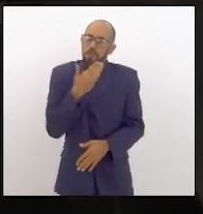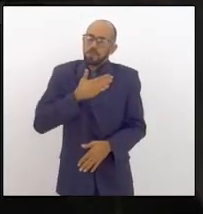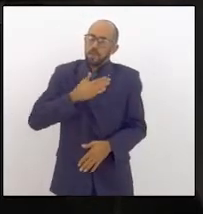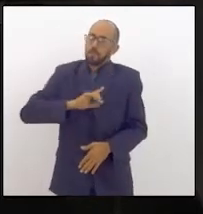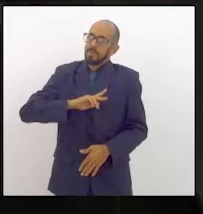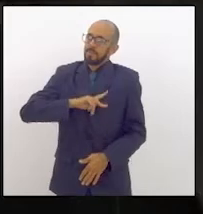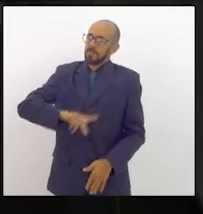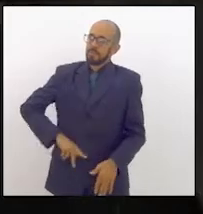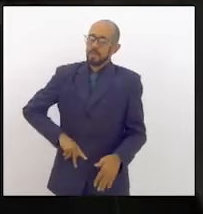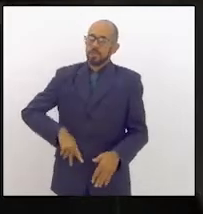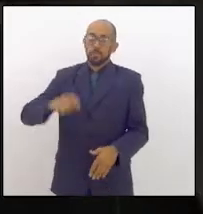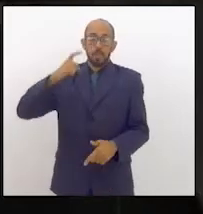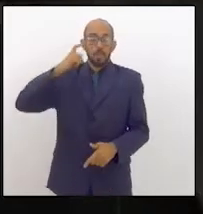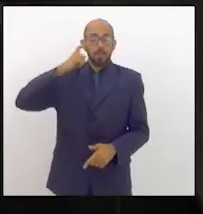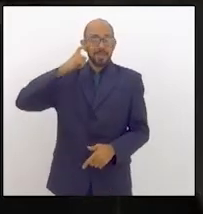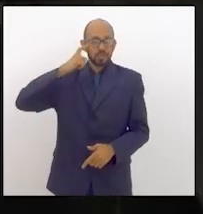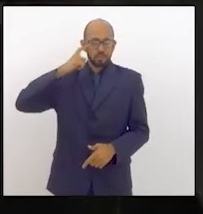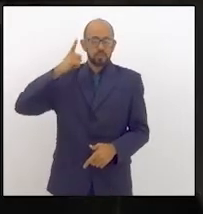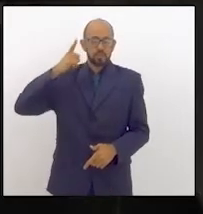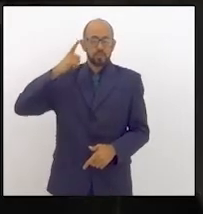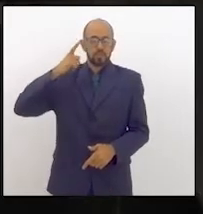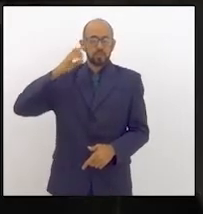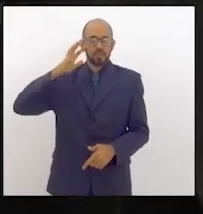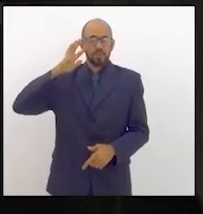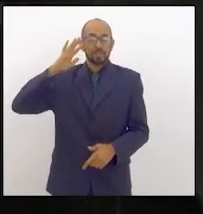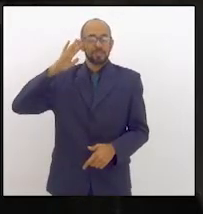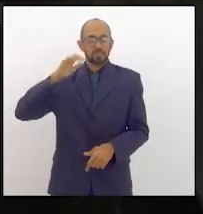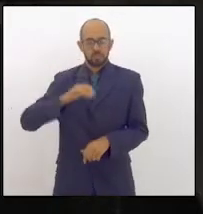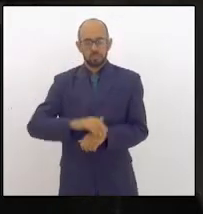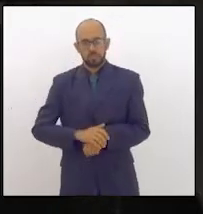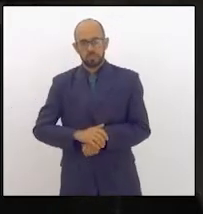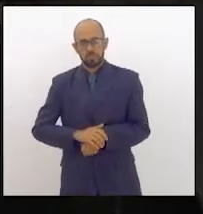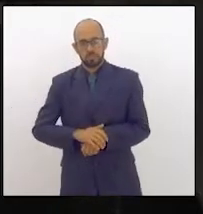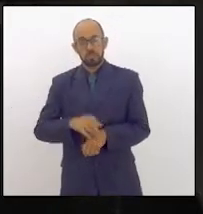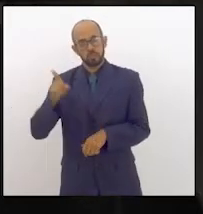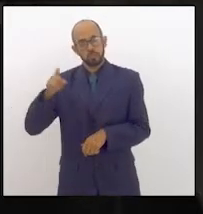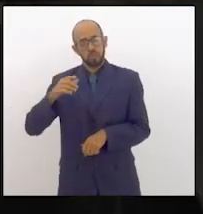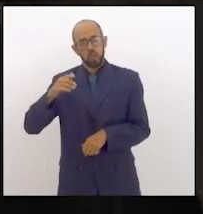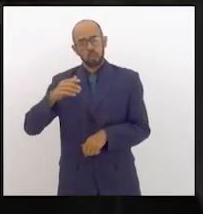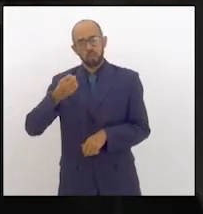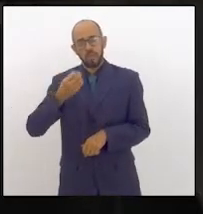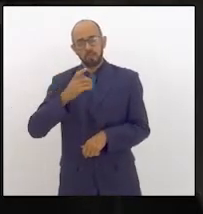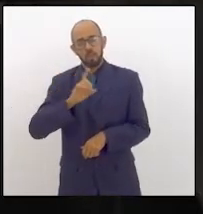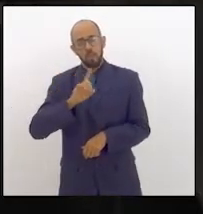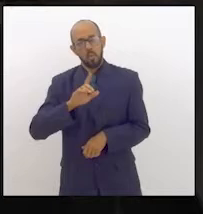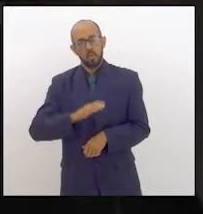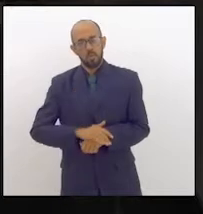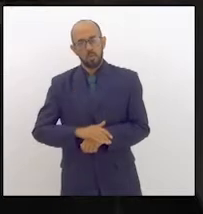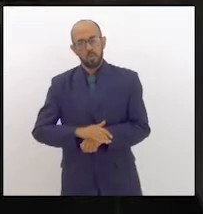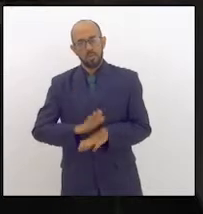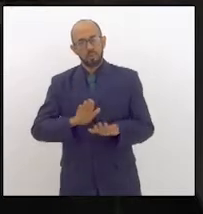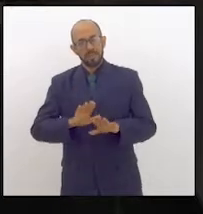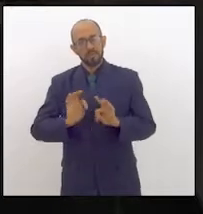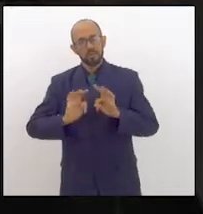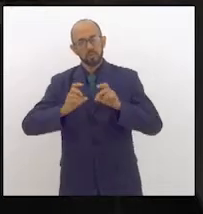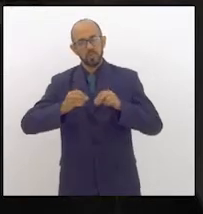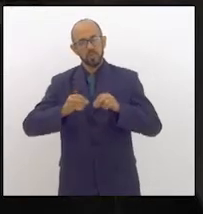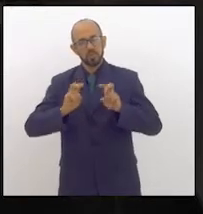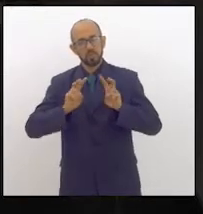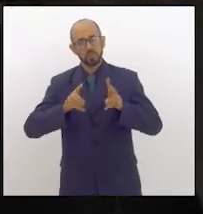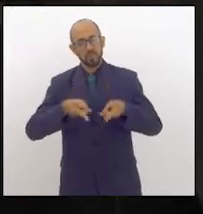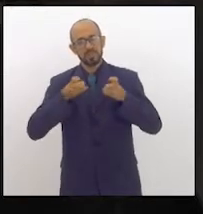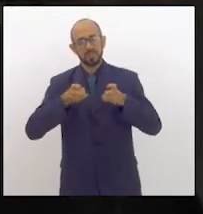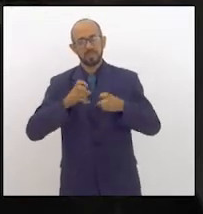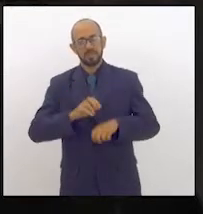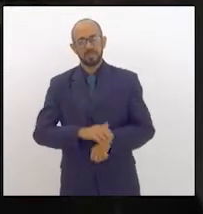presidente que eu imagino que para o senhor Deva ser e desgostoso mas todo mundo ver